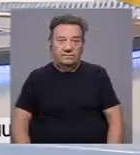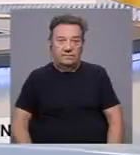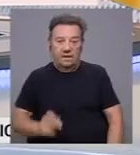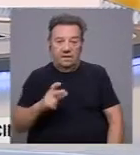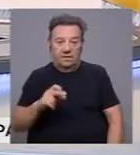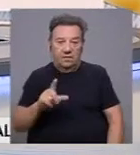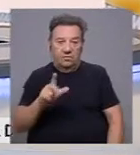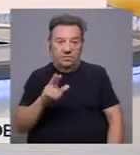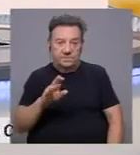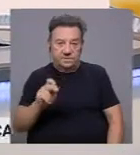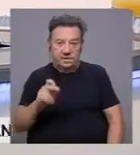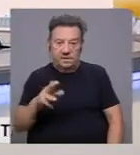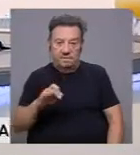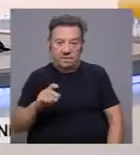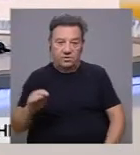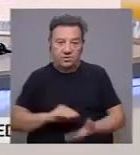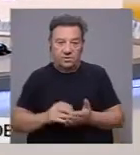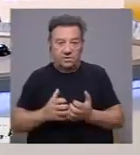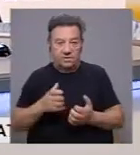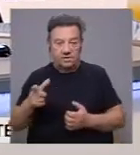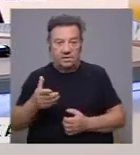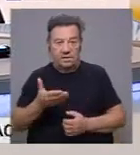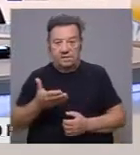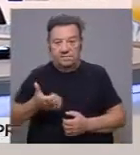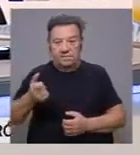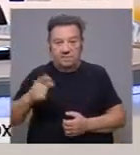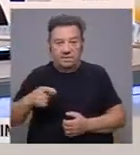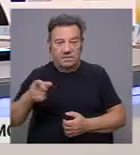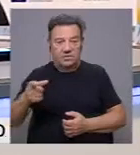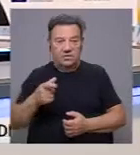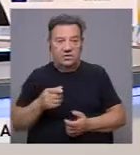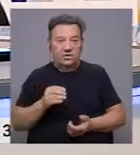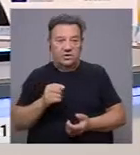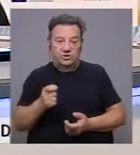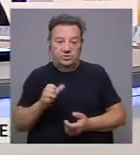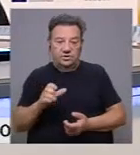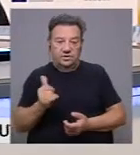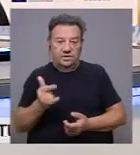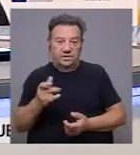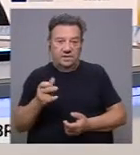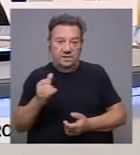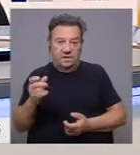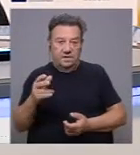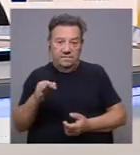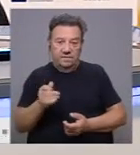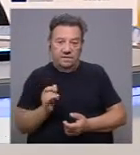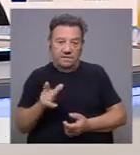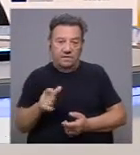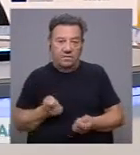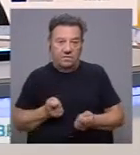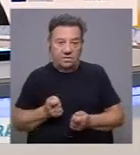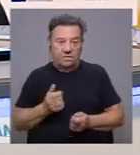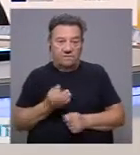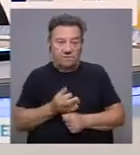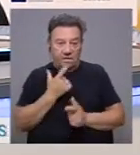Ana Luísa Amaral é a escritora em destaque na 15ª edição do Escritaria em Penafiel. A organização do Festival Literário